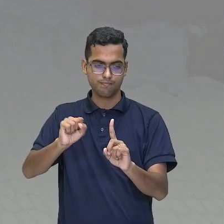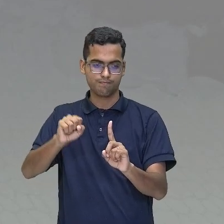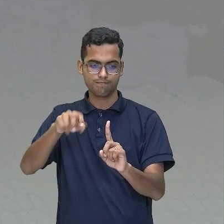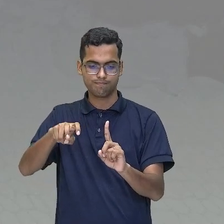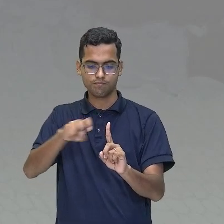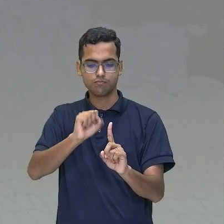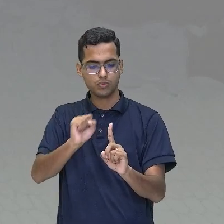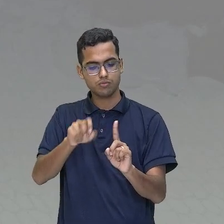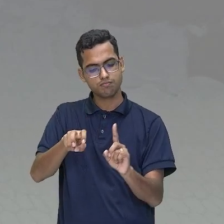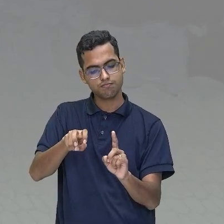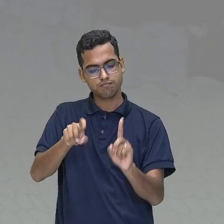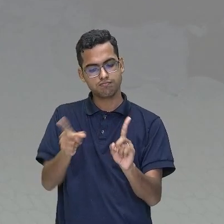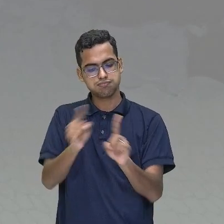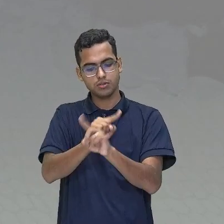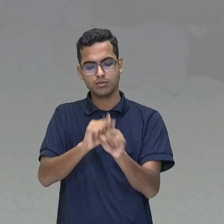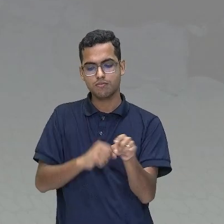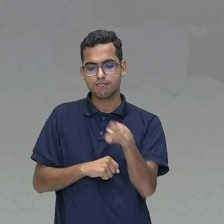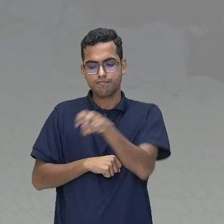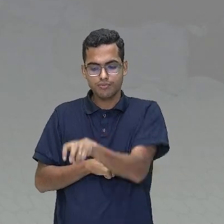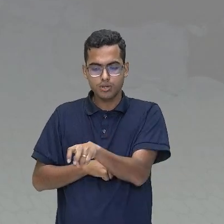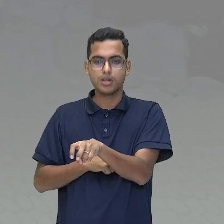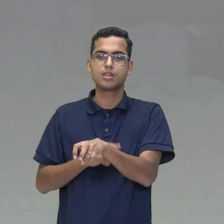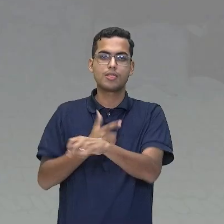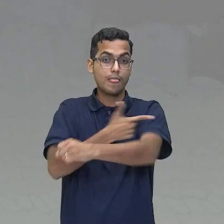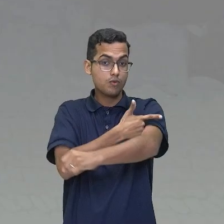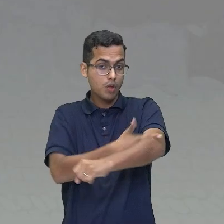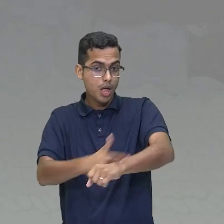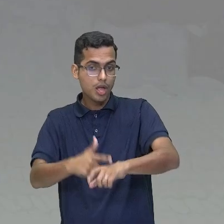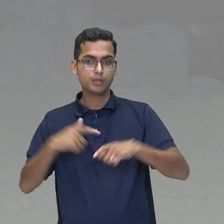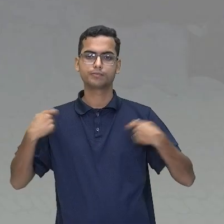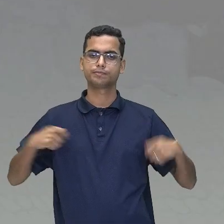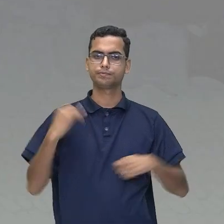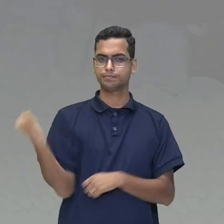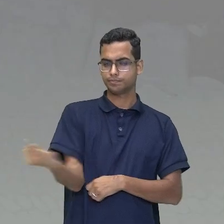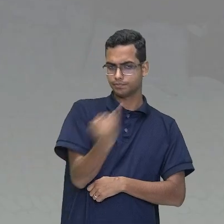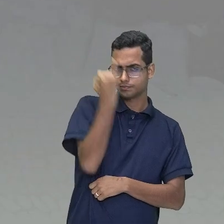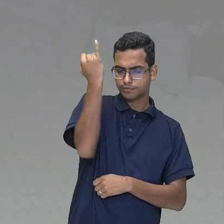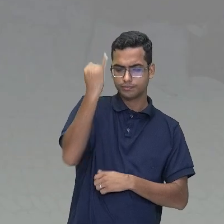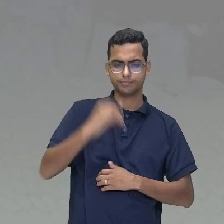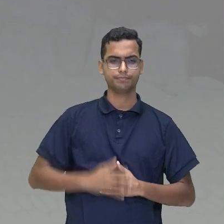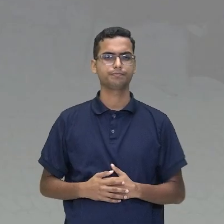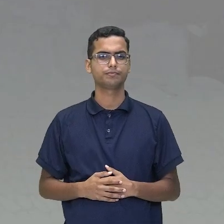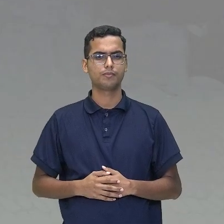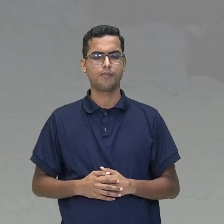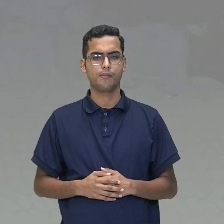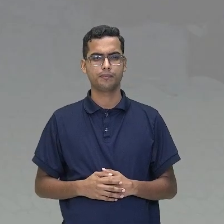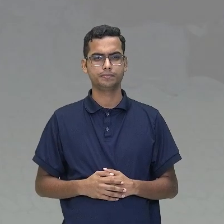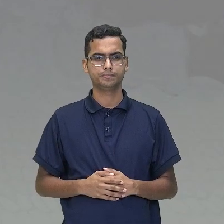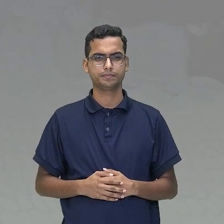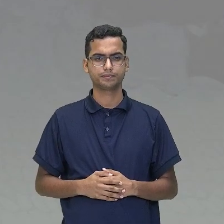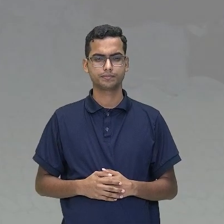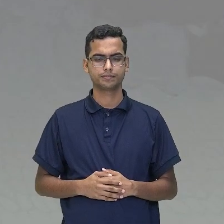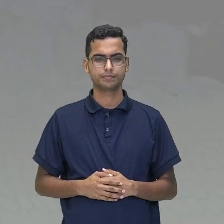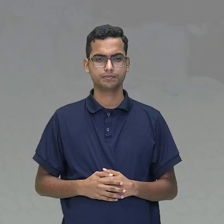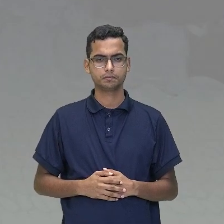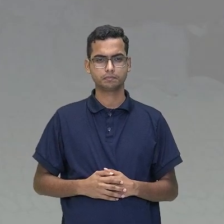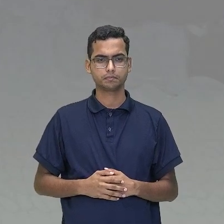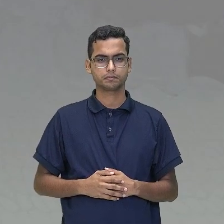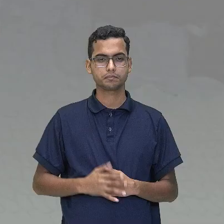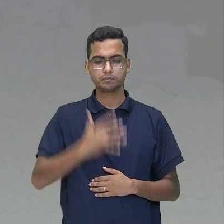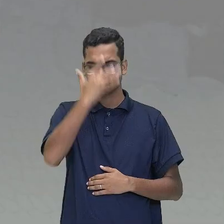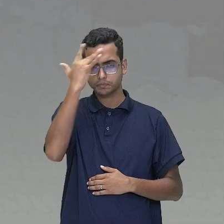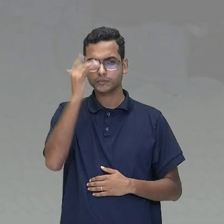dar o lugar para as pessoas mais vulneráveis, pessoas que não podem fazer um longo trajeto em pé dentro